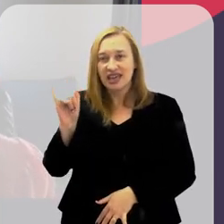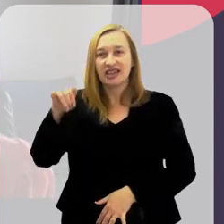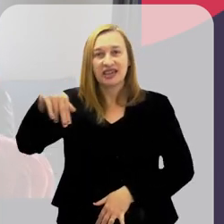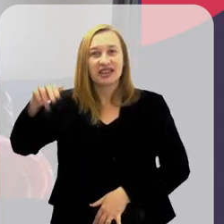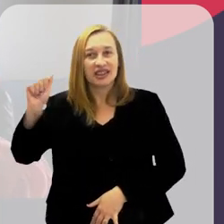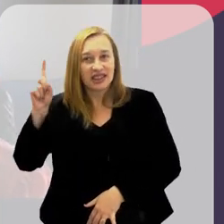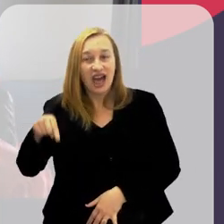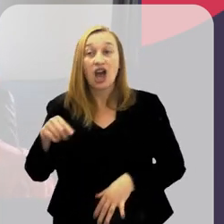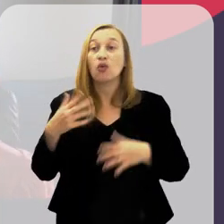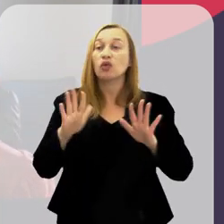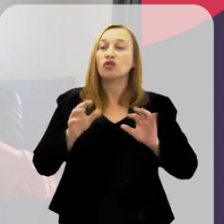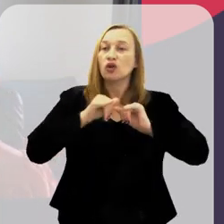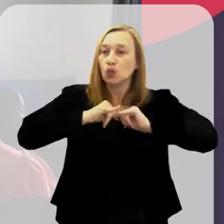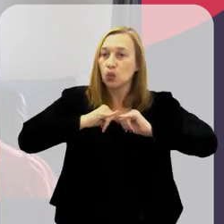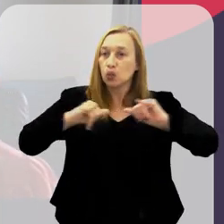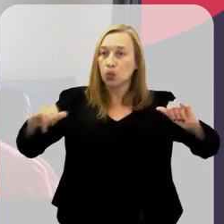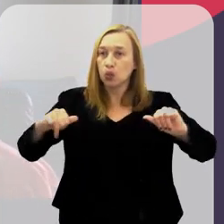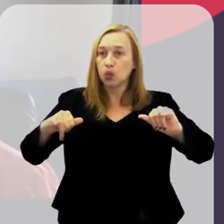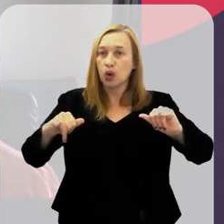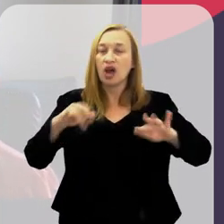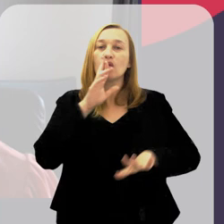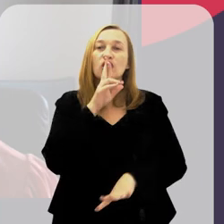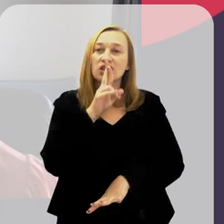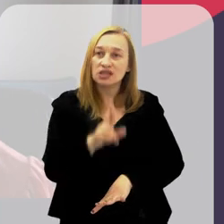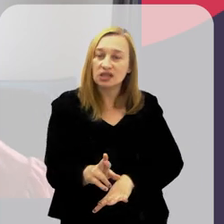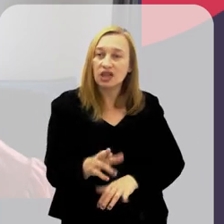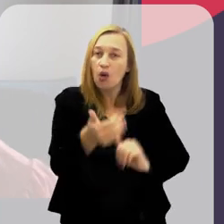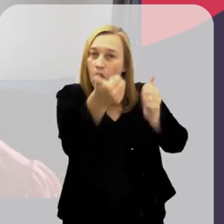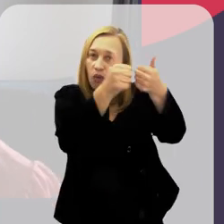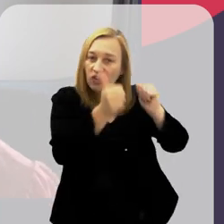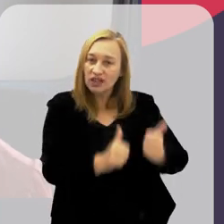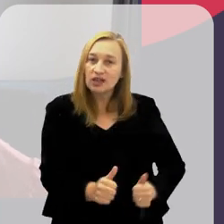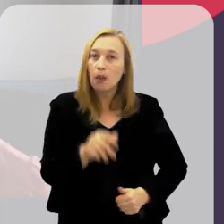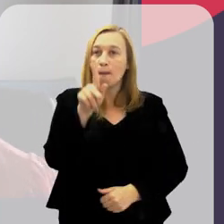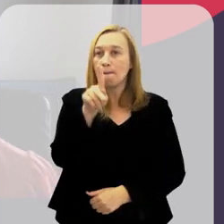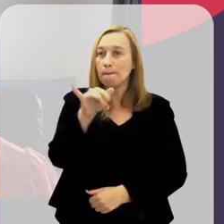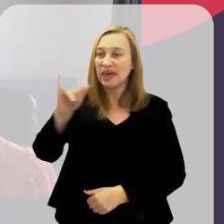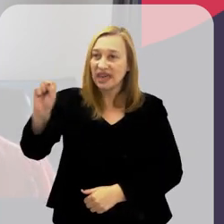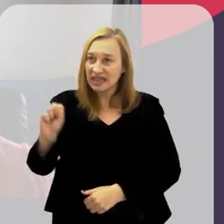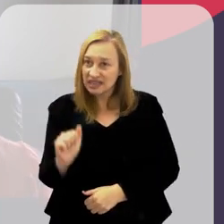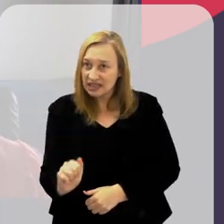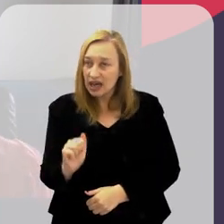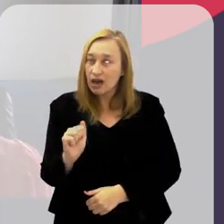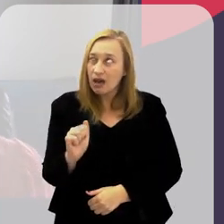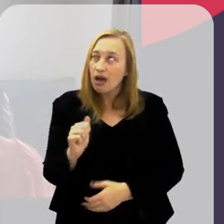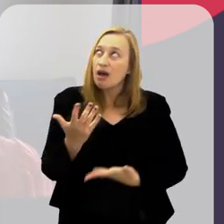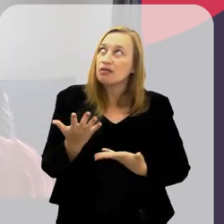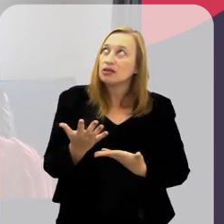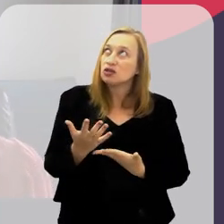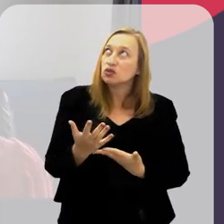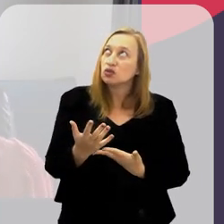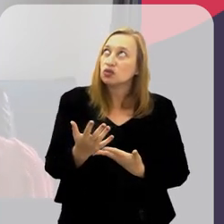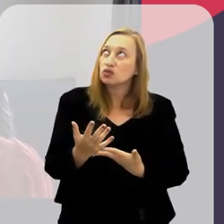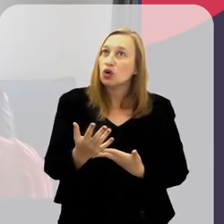quando foi, divulgado esse resultado da avaliação PISA, né?